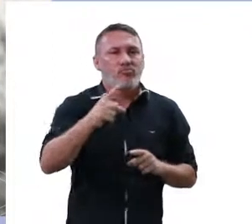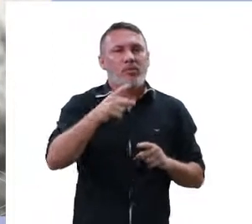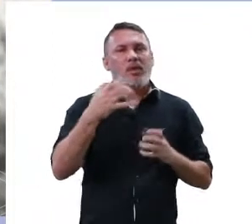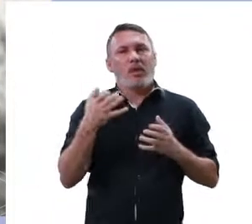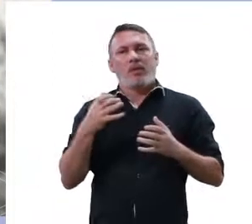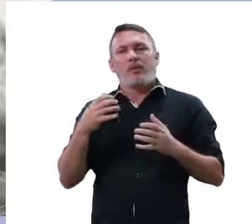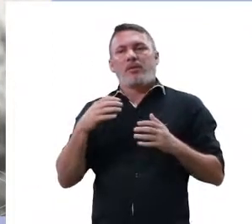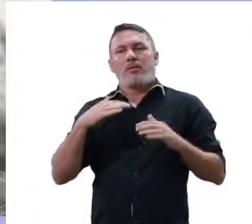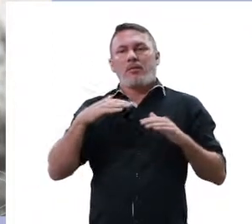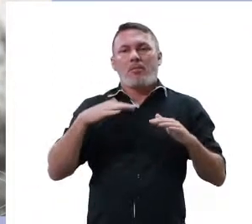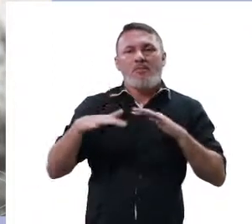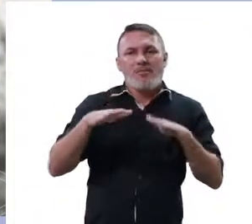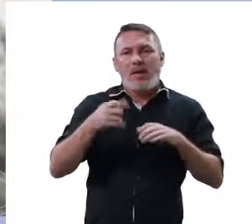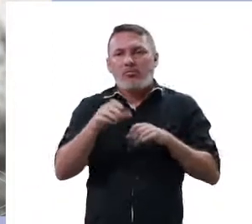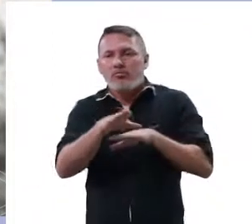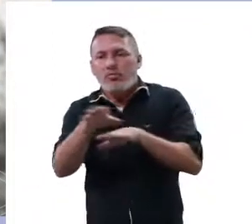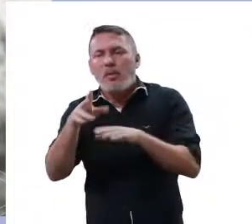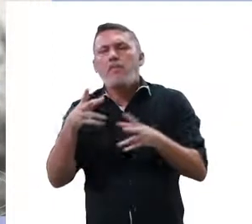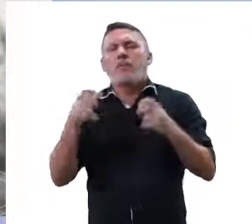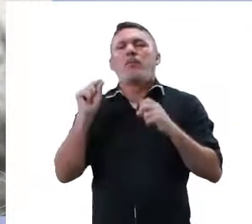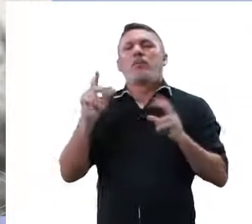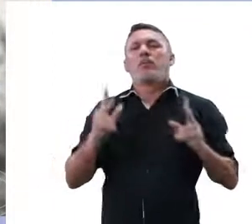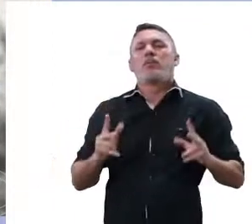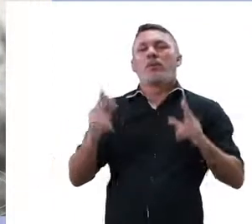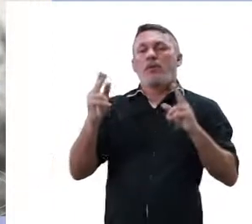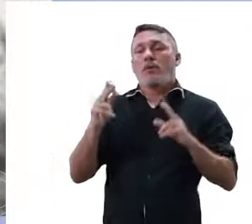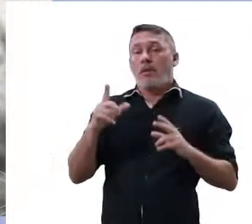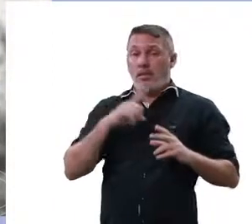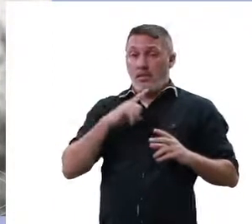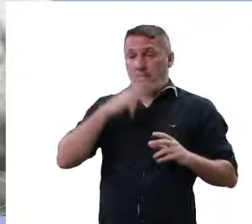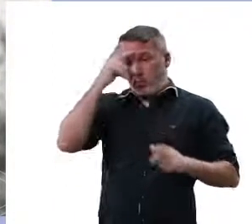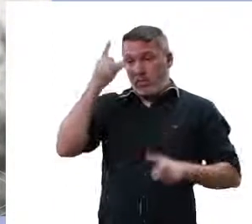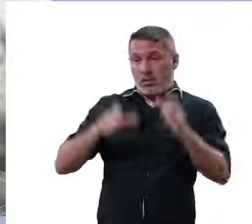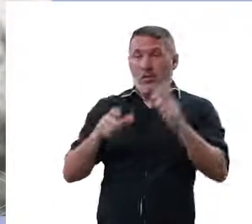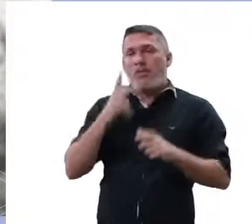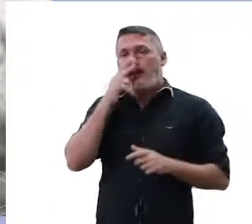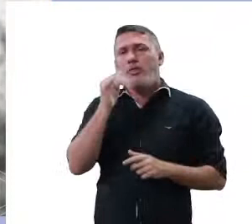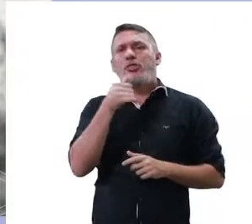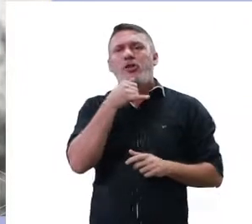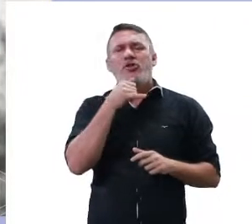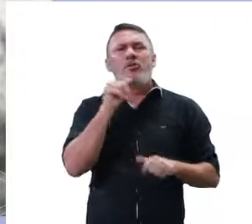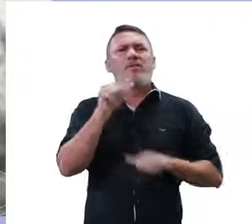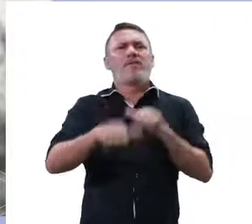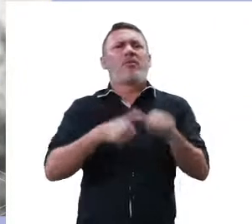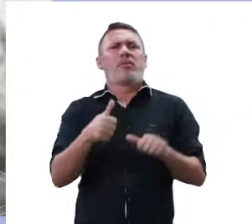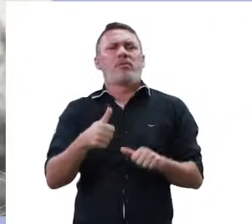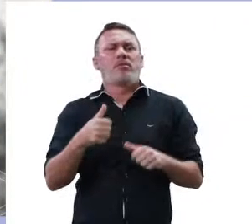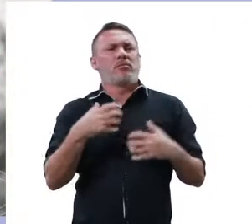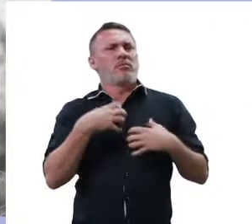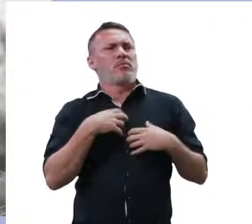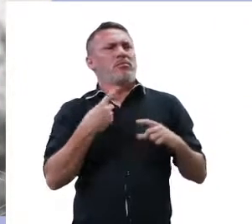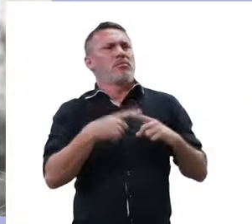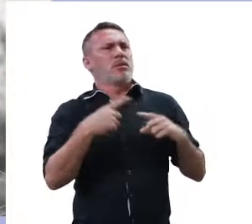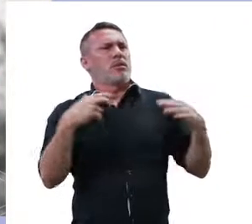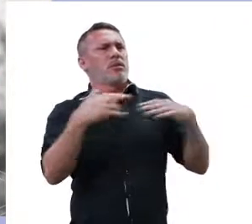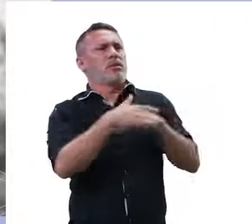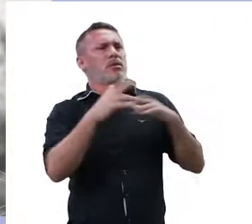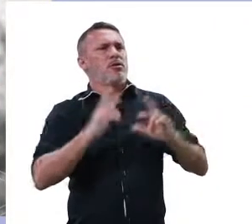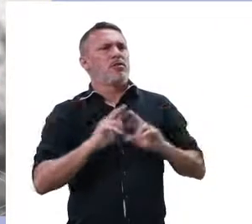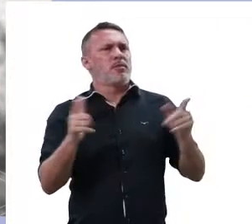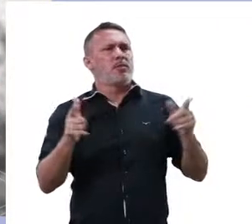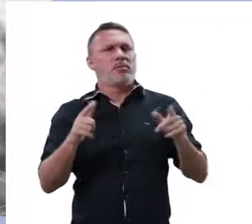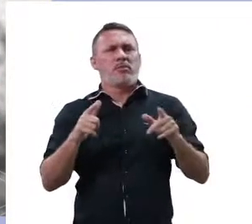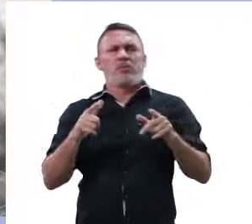período, e pelo que nós podemos perceber, é o quê? Ele está triste com as transformações, né? É o